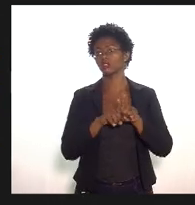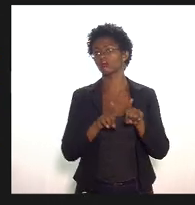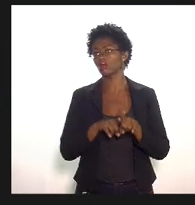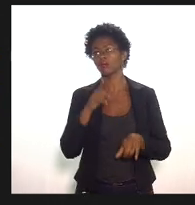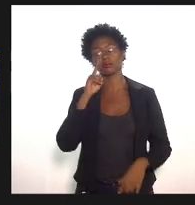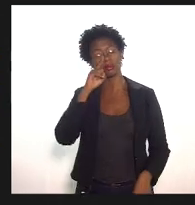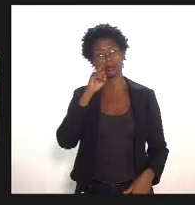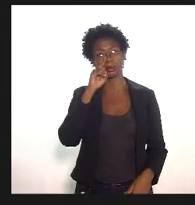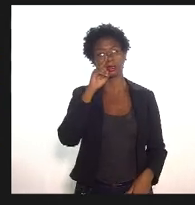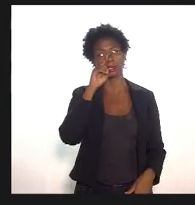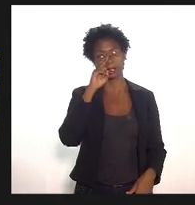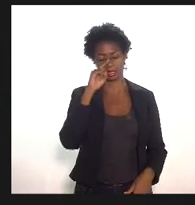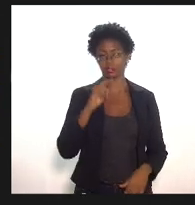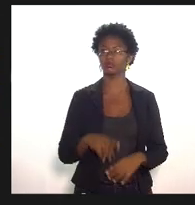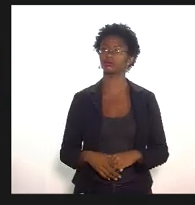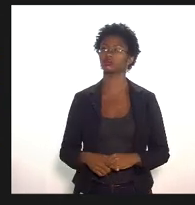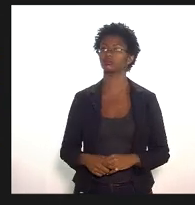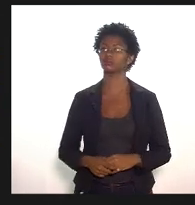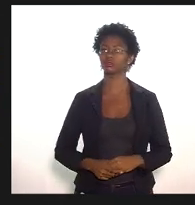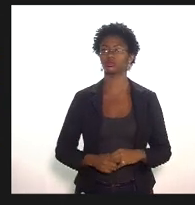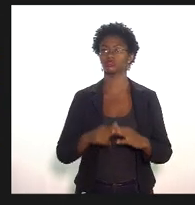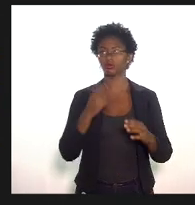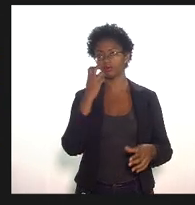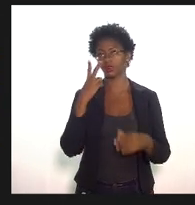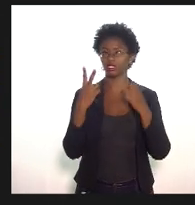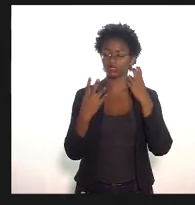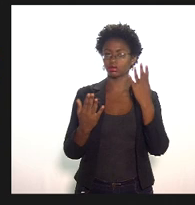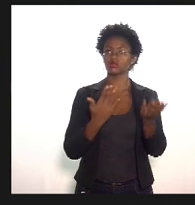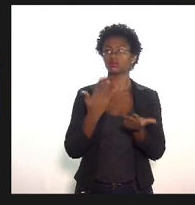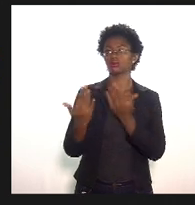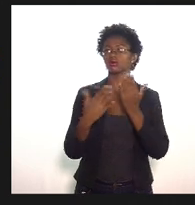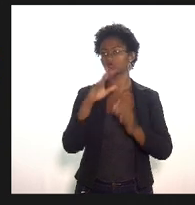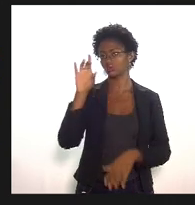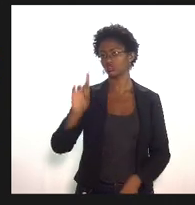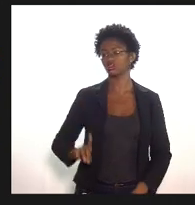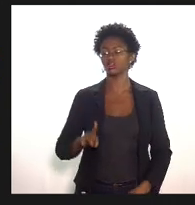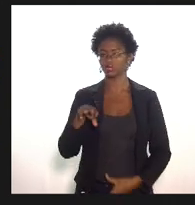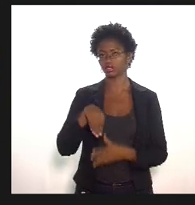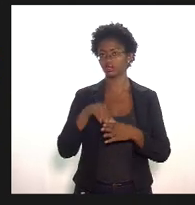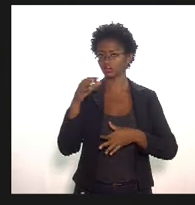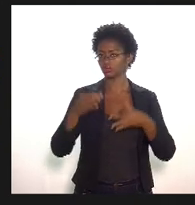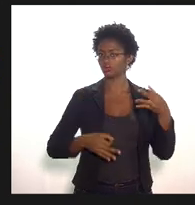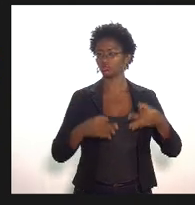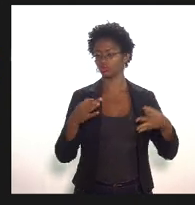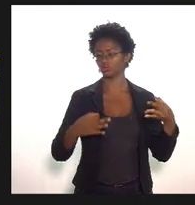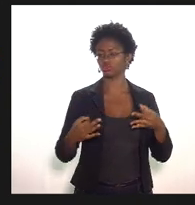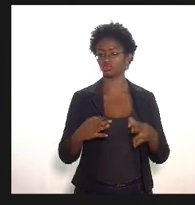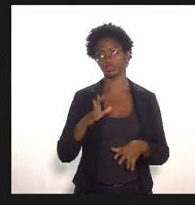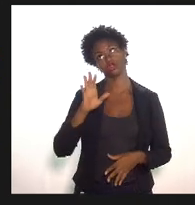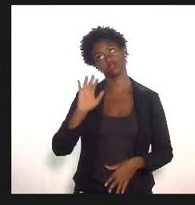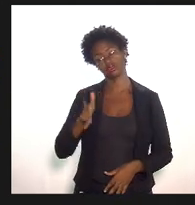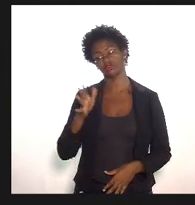integralidade da tripulação, tendo em vista a equiparação dos direitos na justiça, que muitas vezes são buscados, né?